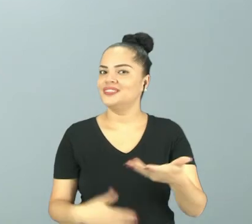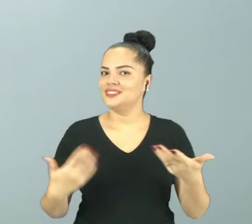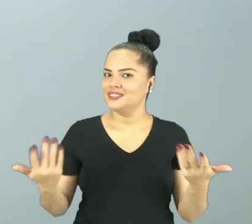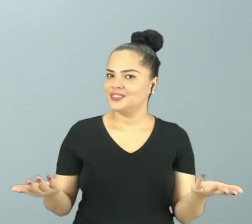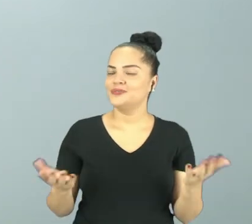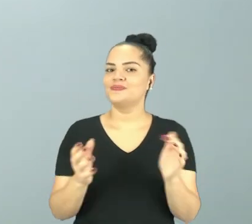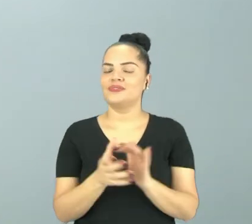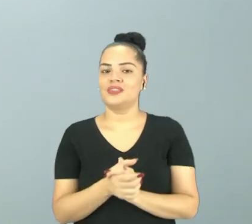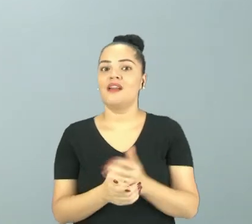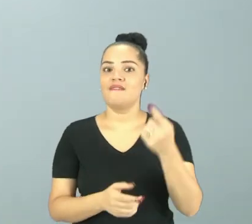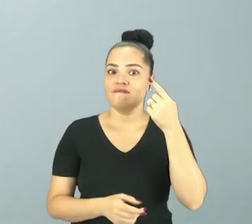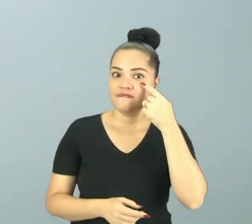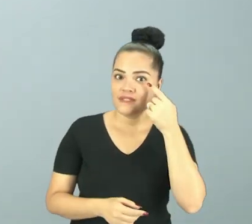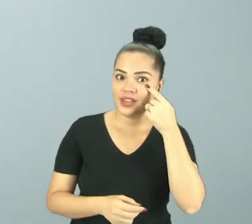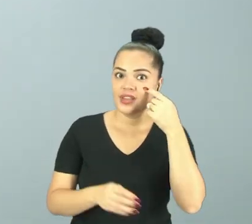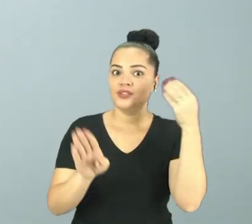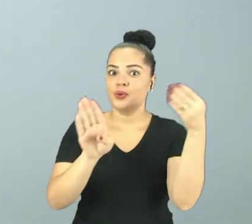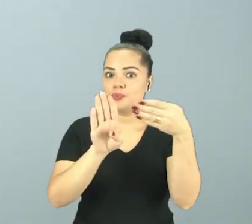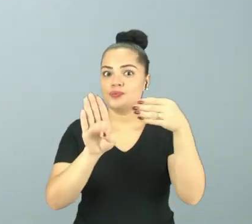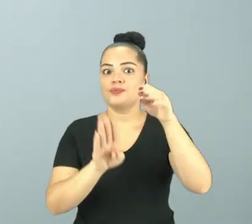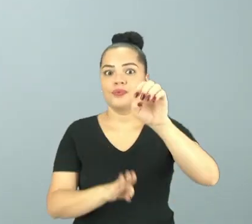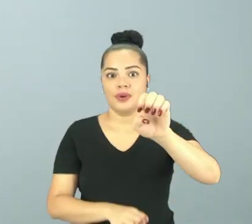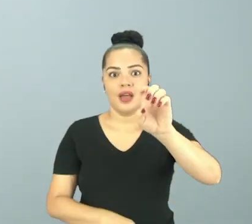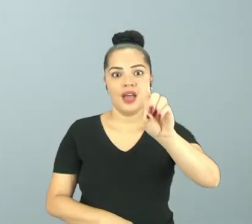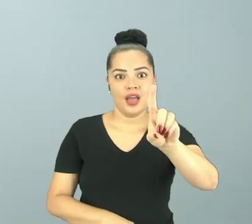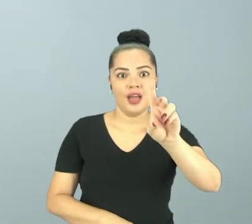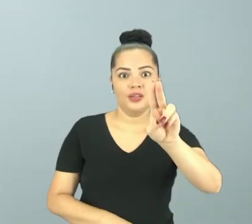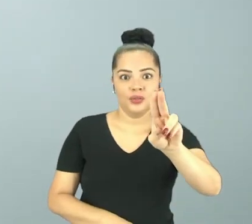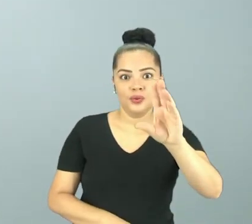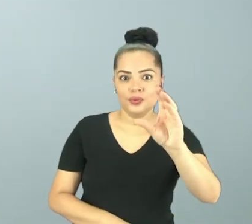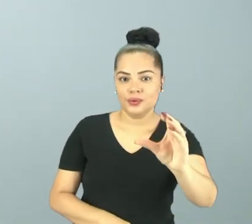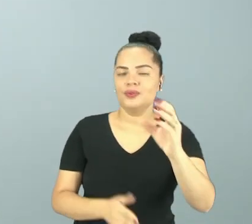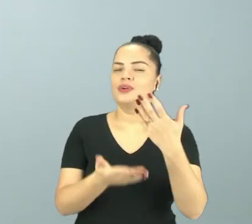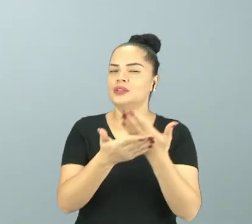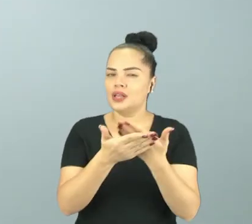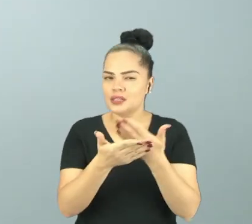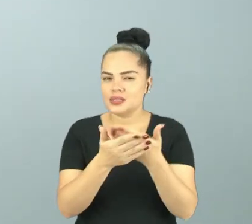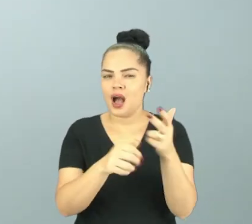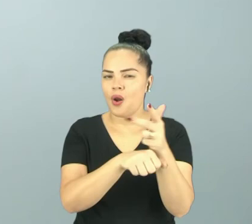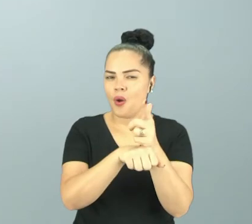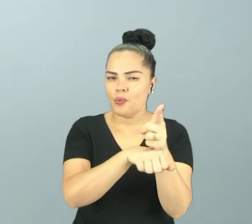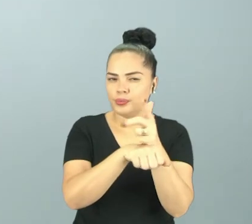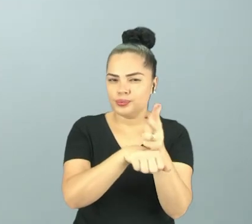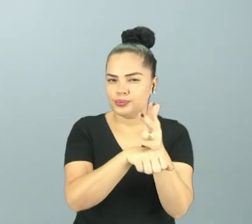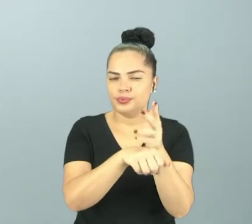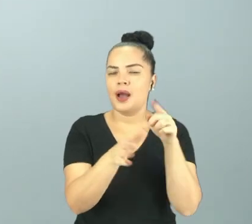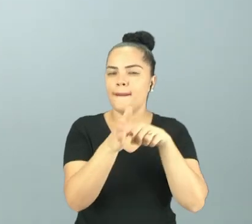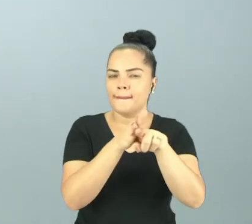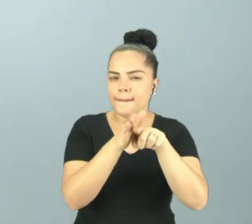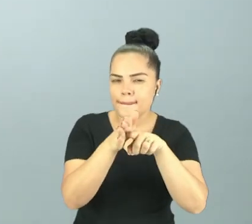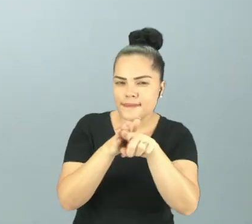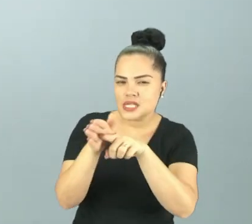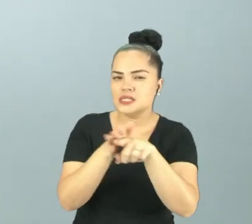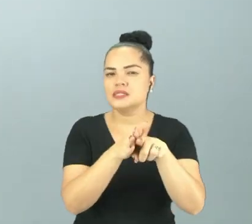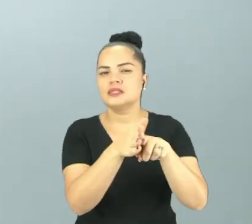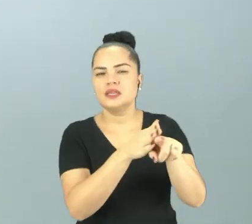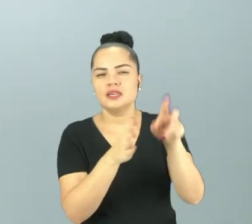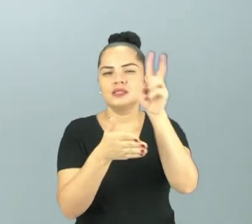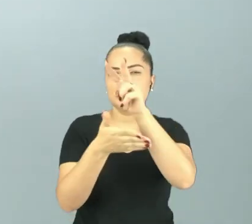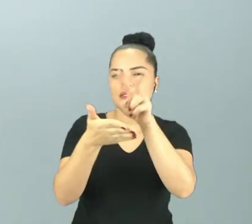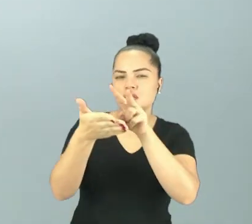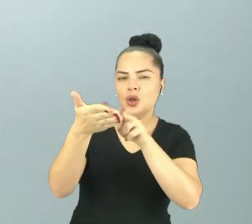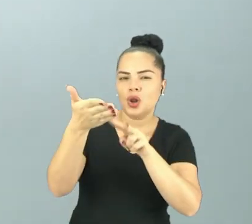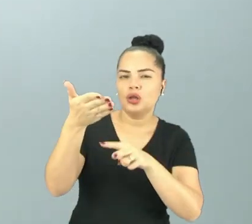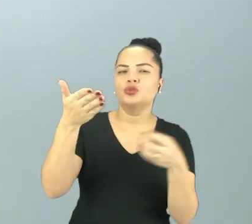vocês. Olhem o nosso portal Eduque, acessem as aulas, façam pesquisa extra, procurem leituras